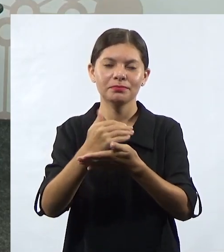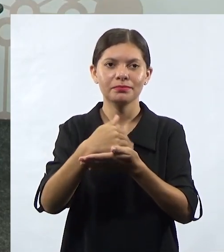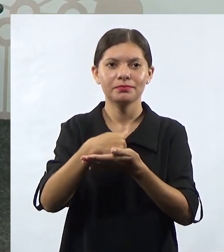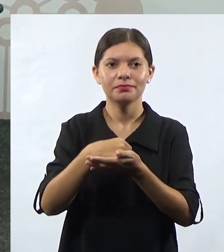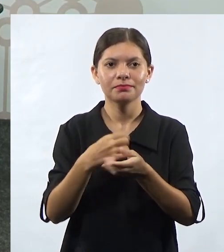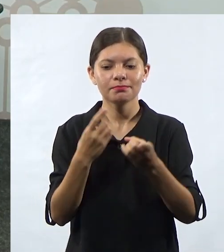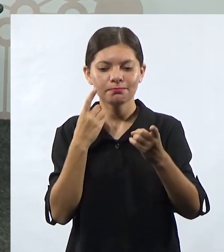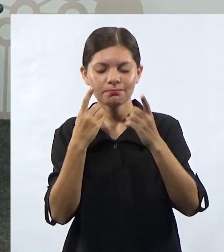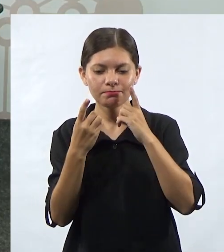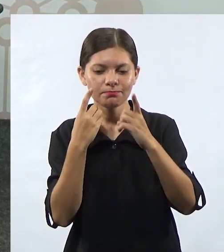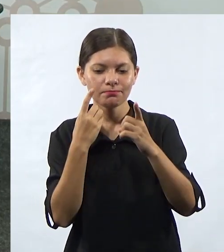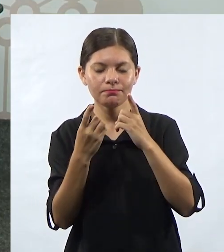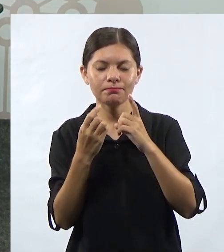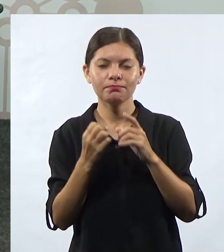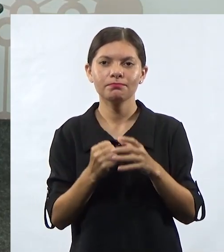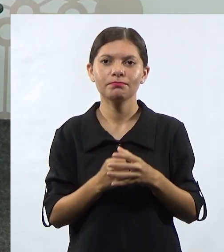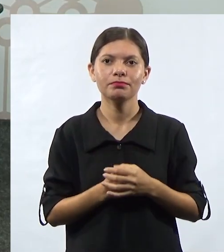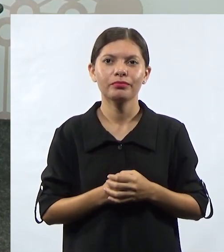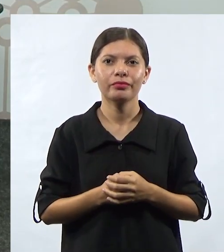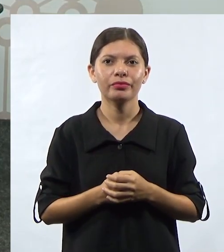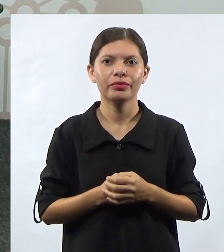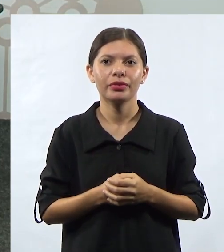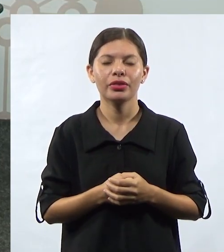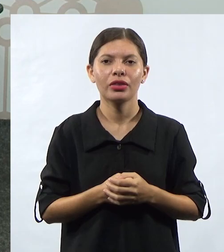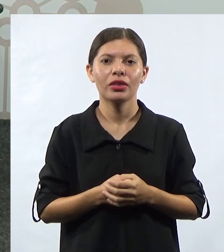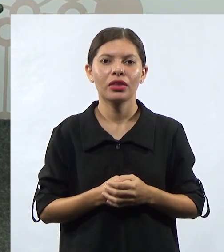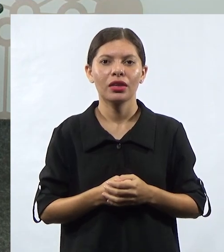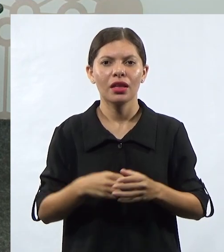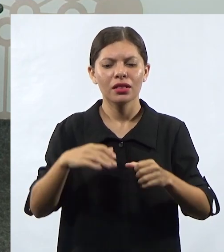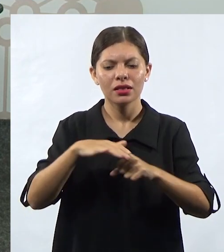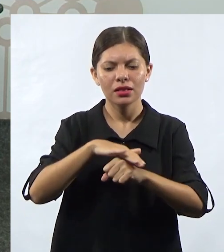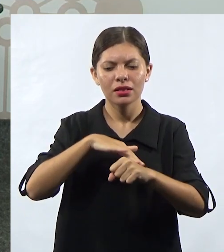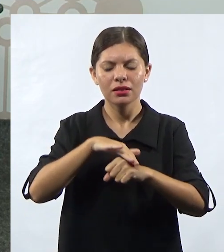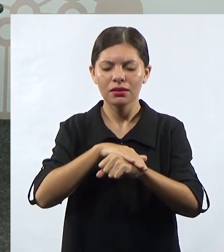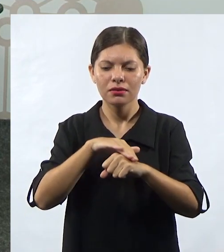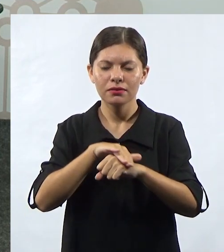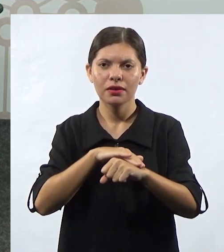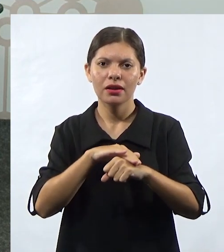em gerenciar também, né, toda essa conversa que a gente tem, porque